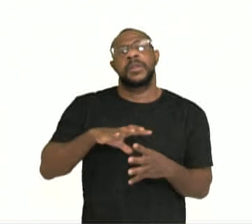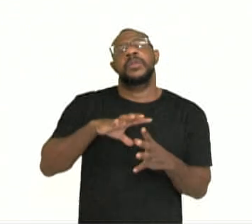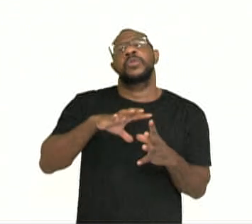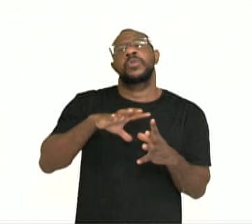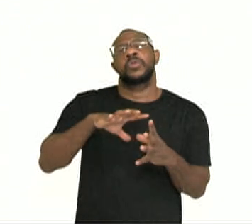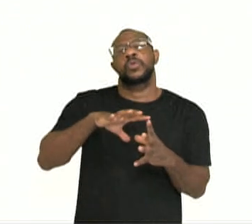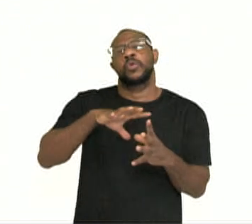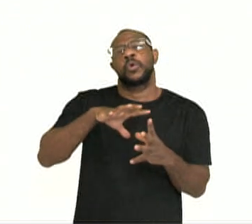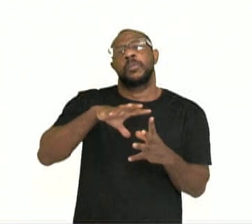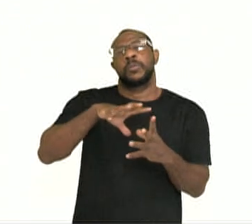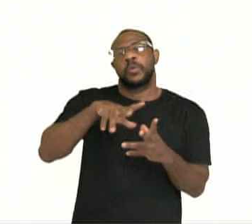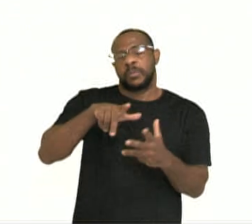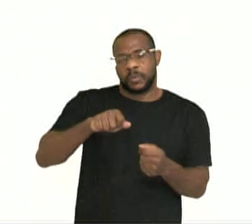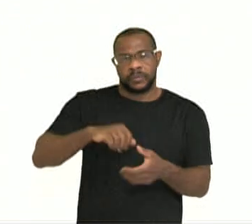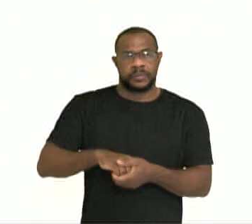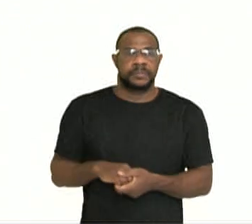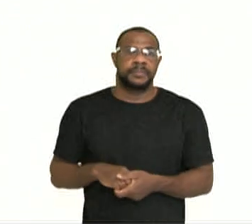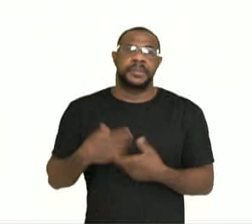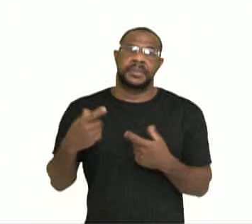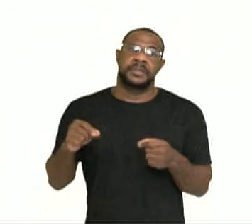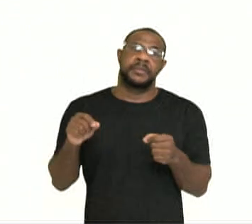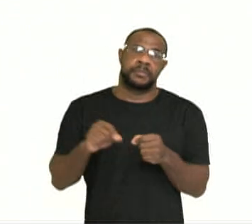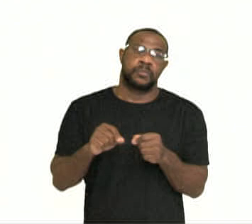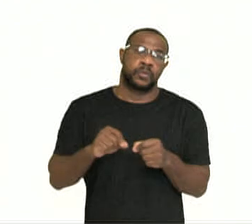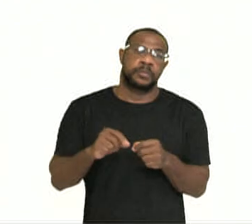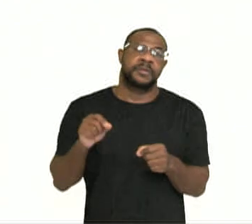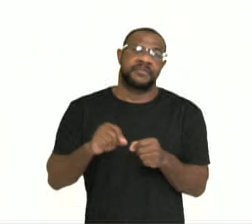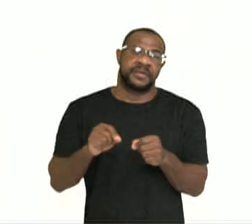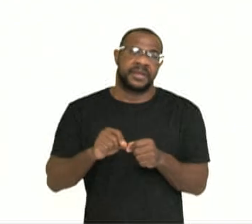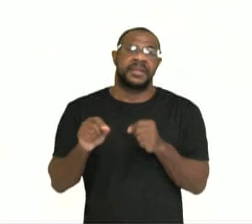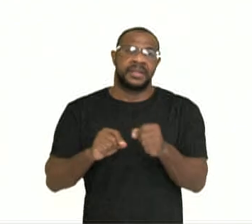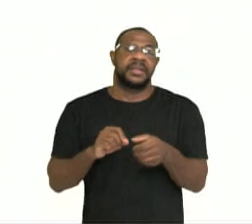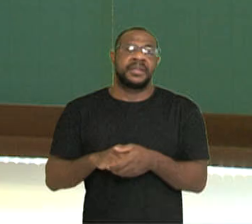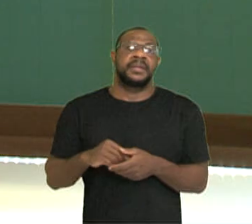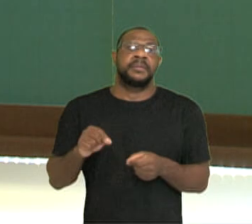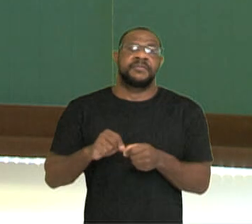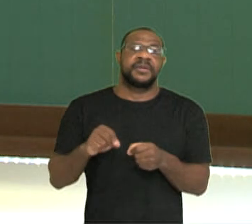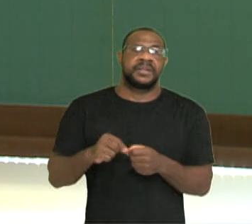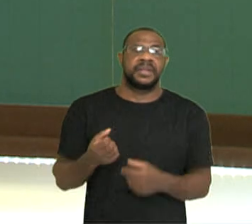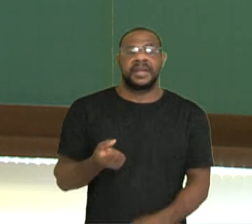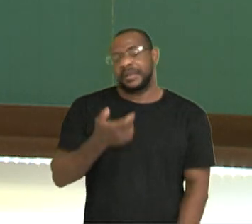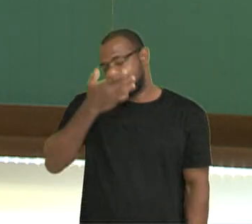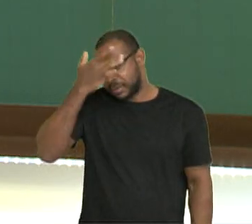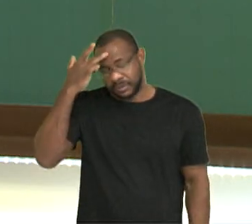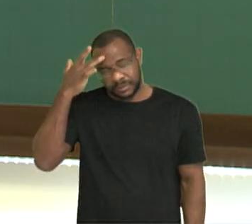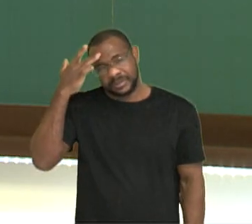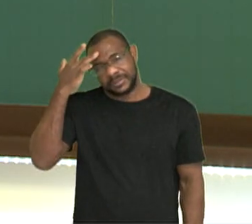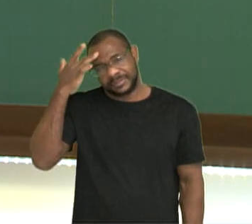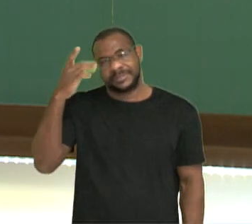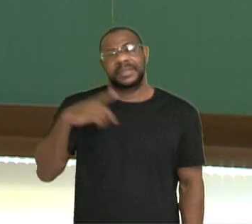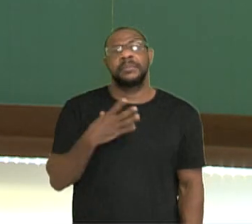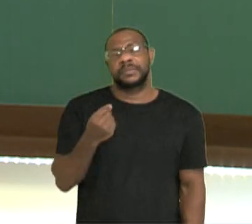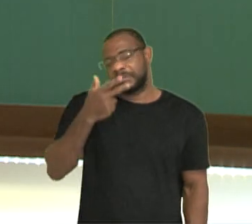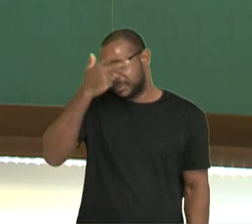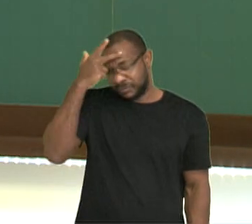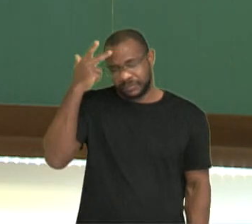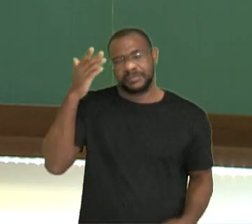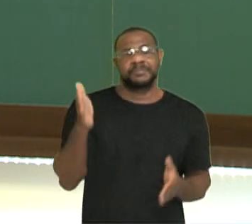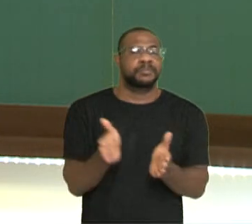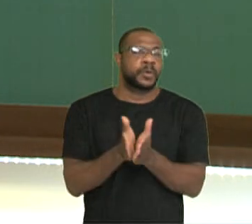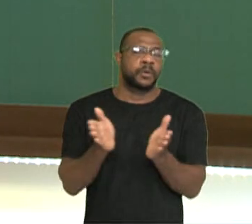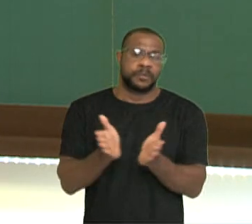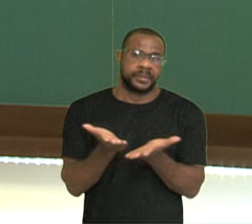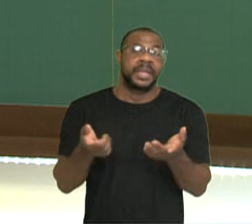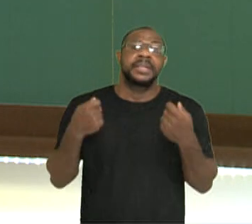análise é, há muito que se fazer para tirar um grande contingente populacional dessa situação de pobreza.